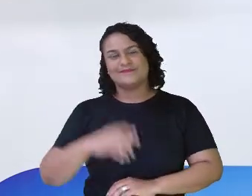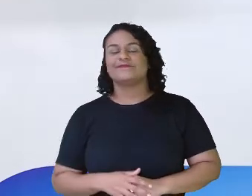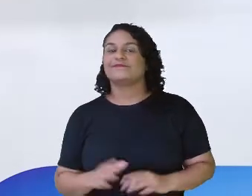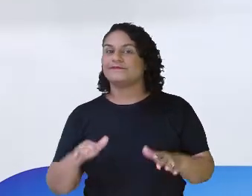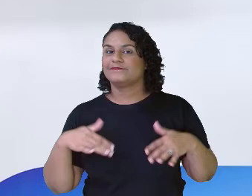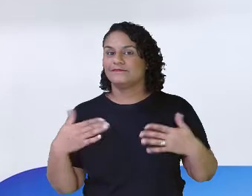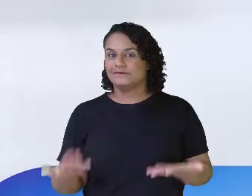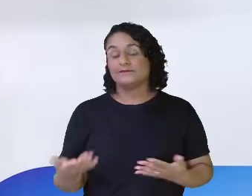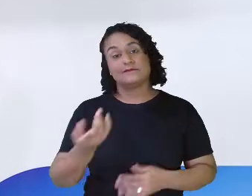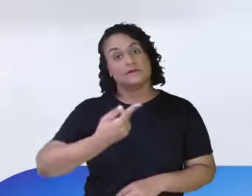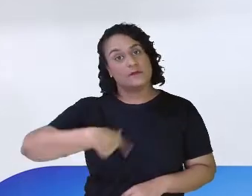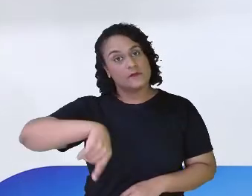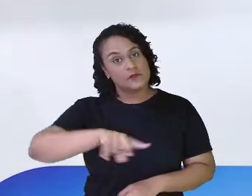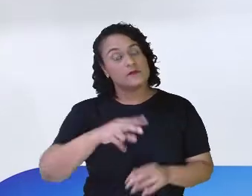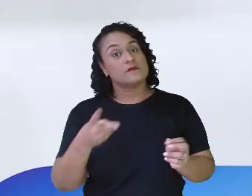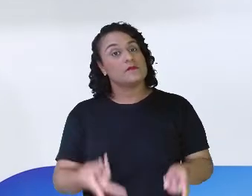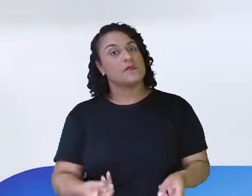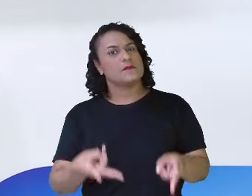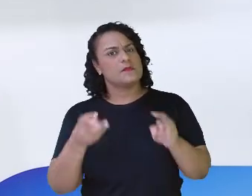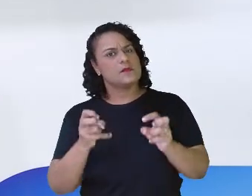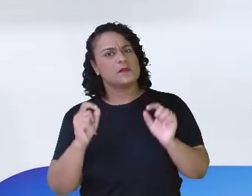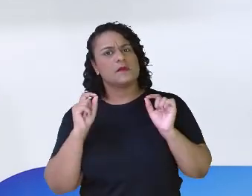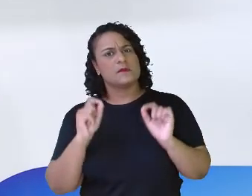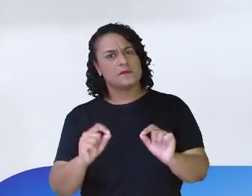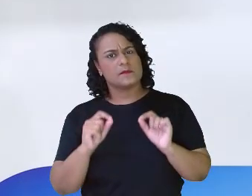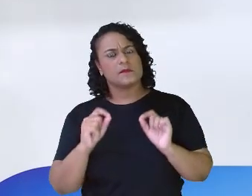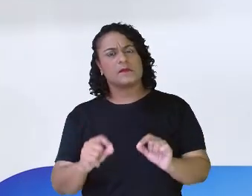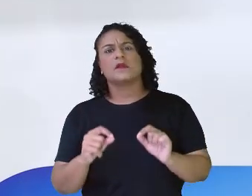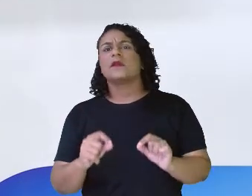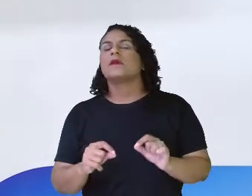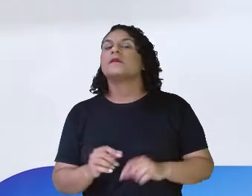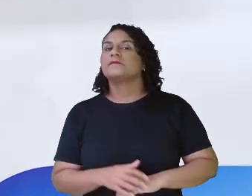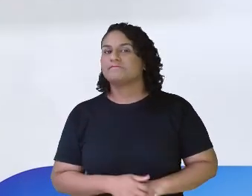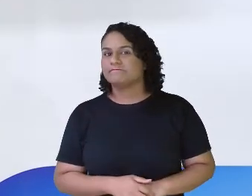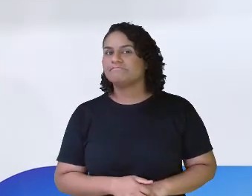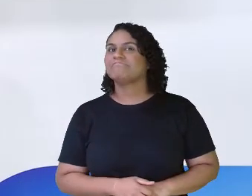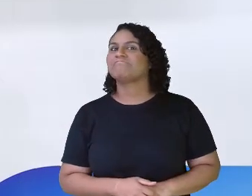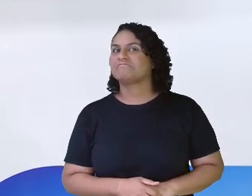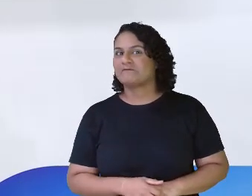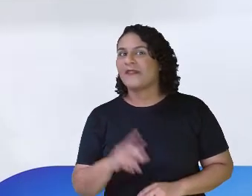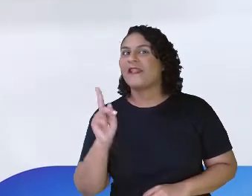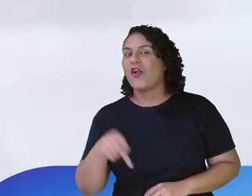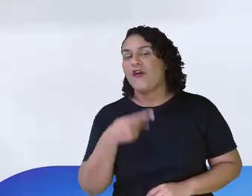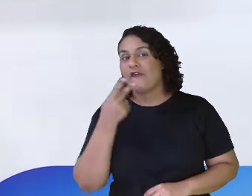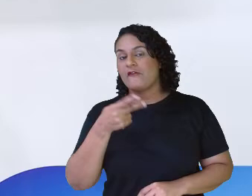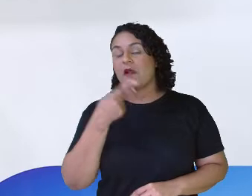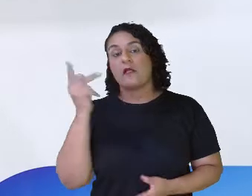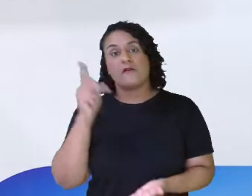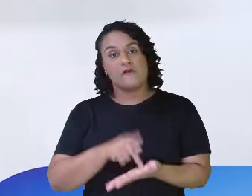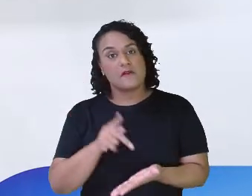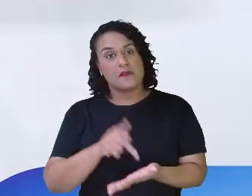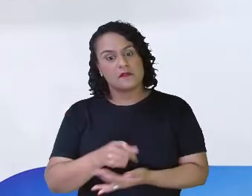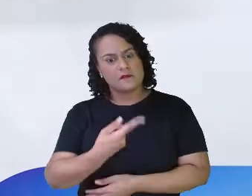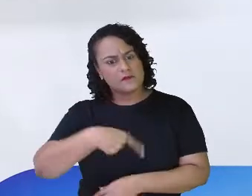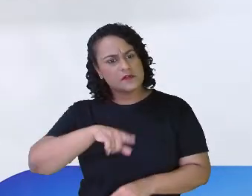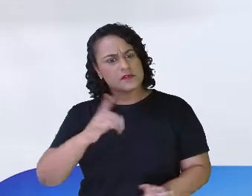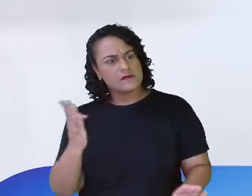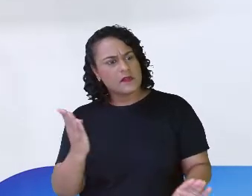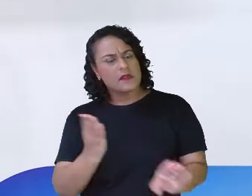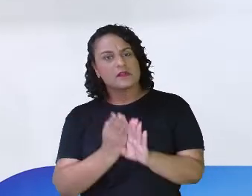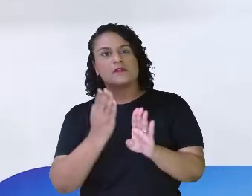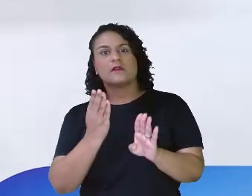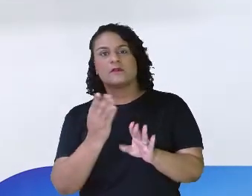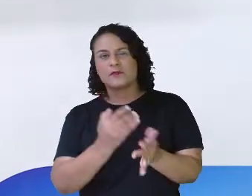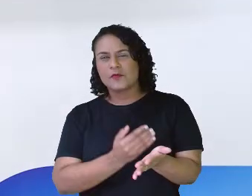E vocês vão ver que eu estou falando a verdade e você vai identificar essas figuras quando